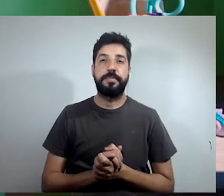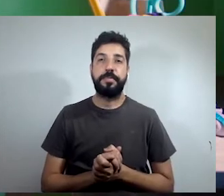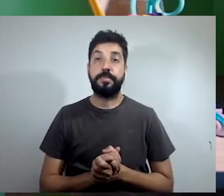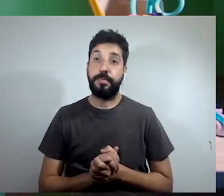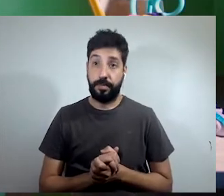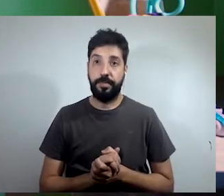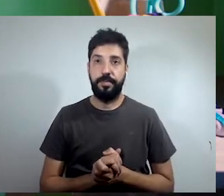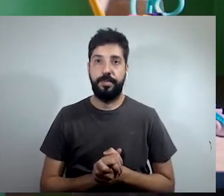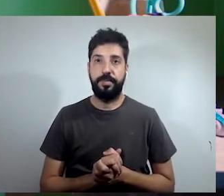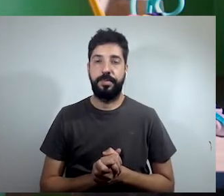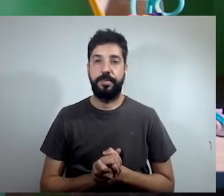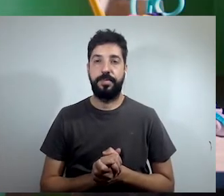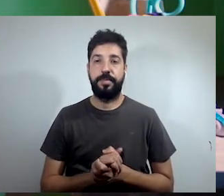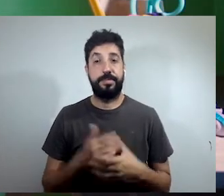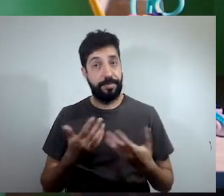né?